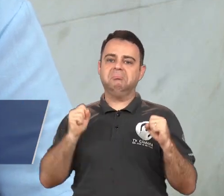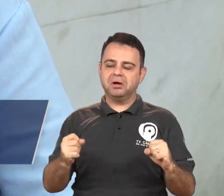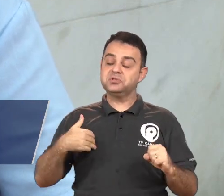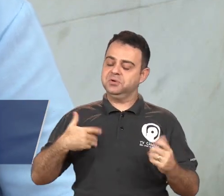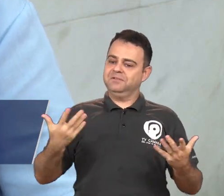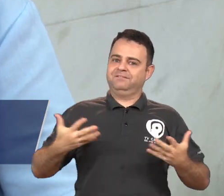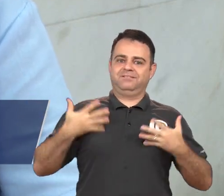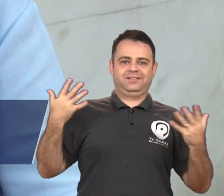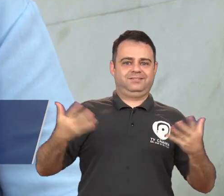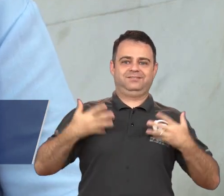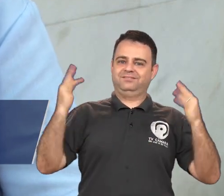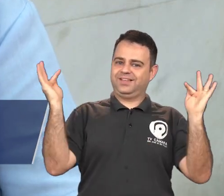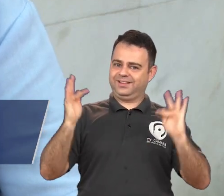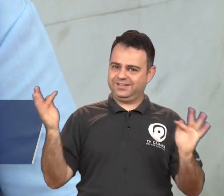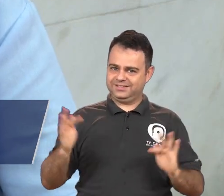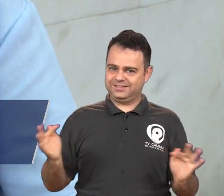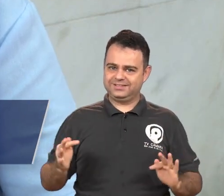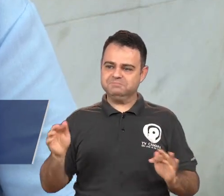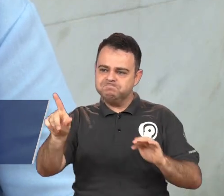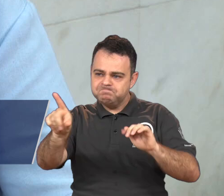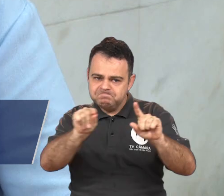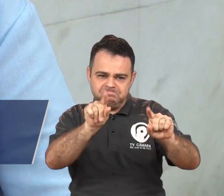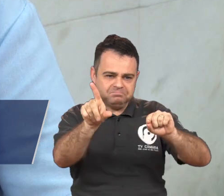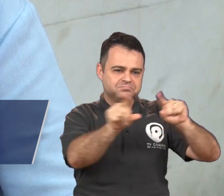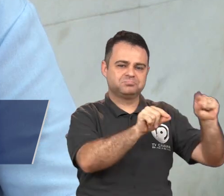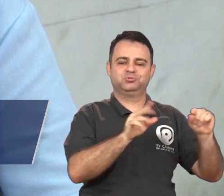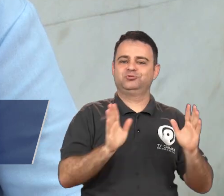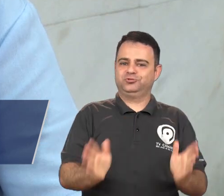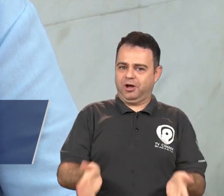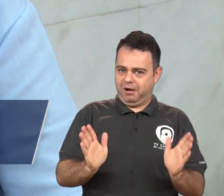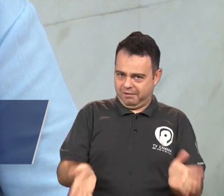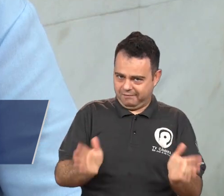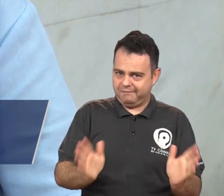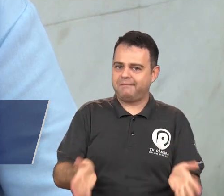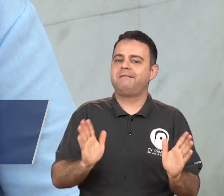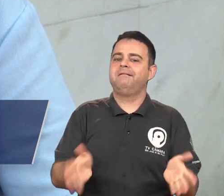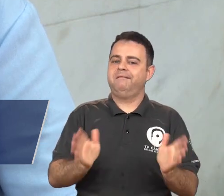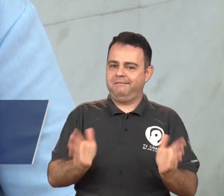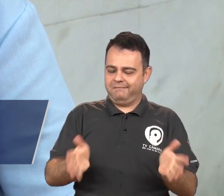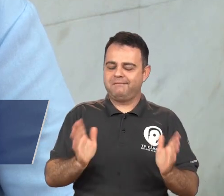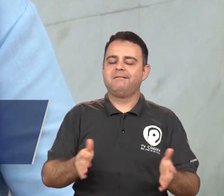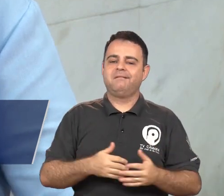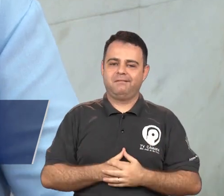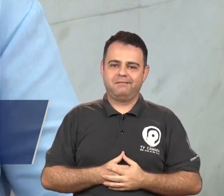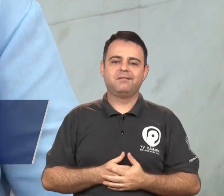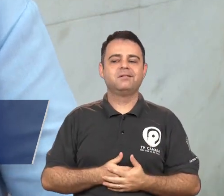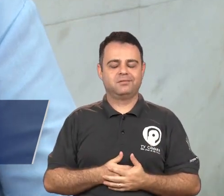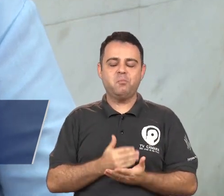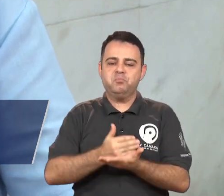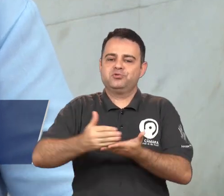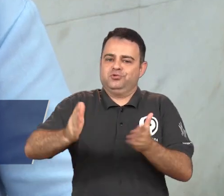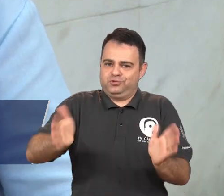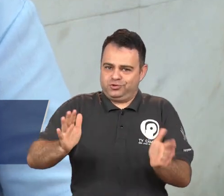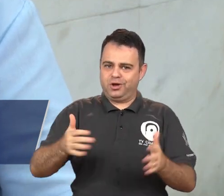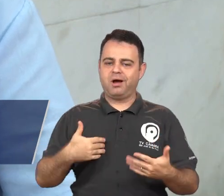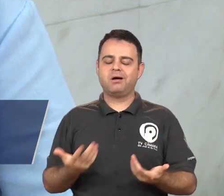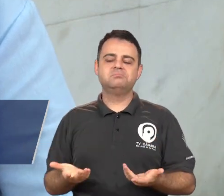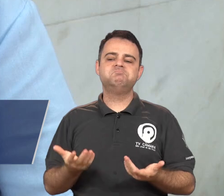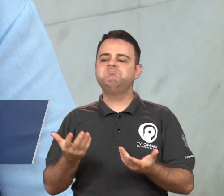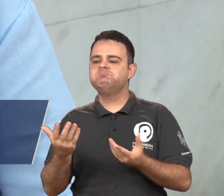impositiva e poder repassar para ajudar as instituições. Então, com certeza, a gente já está